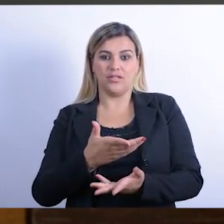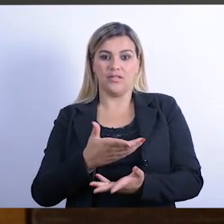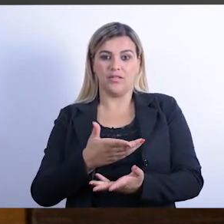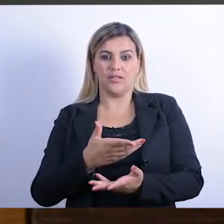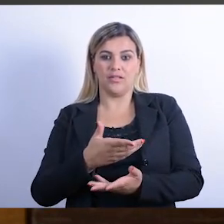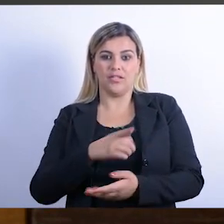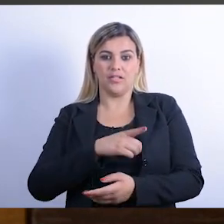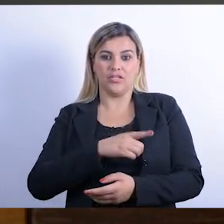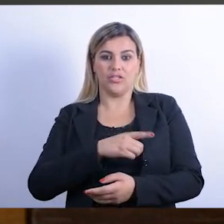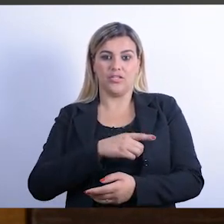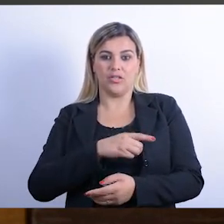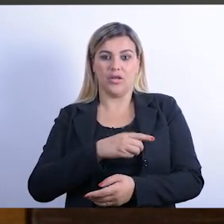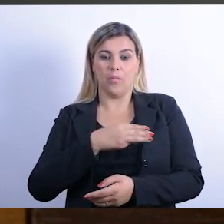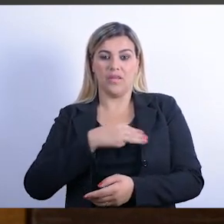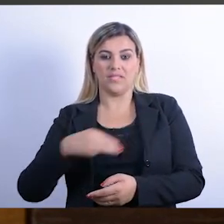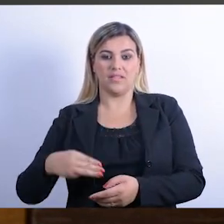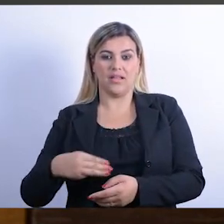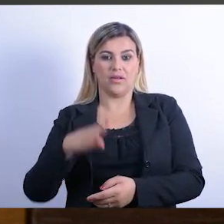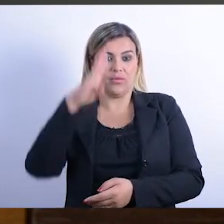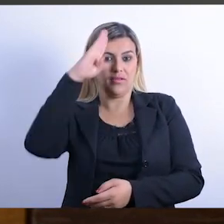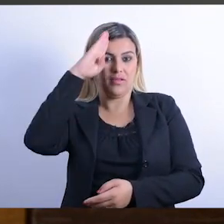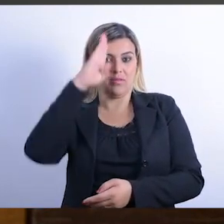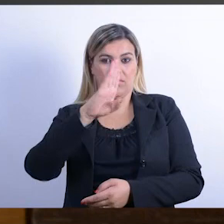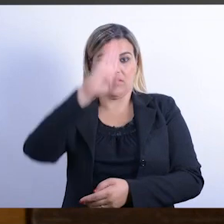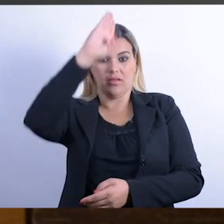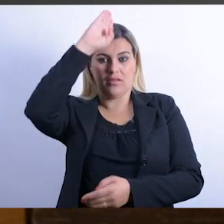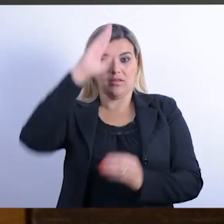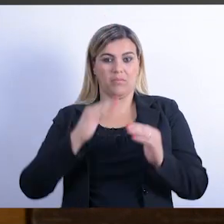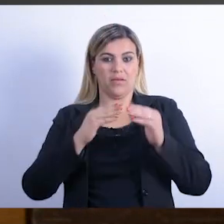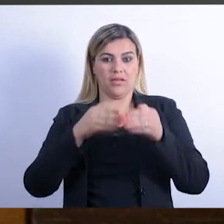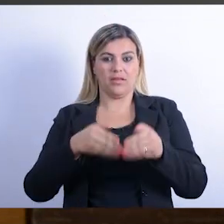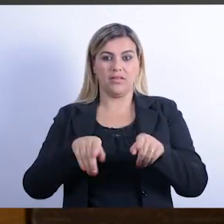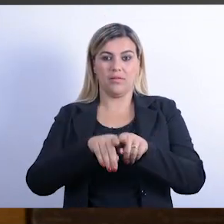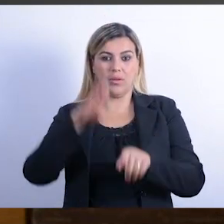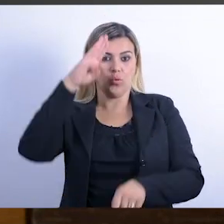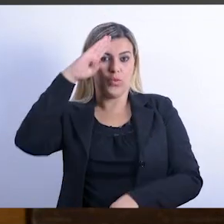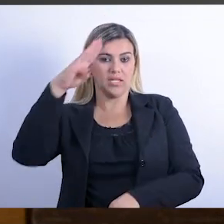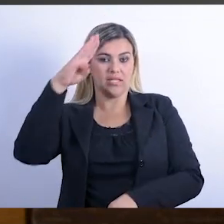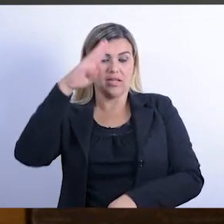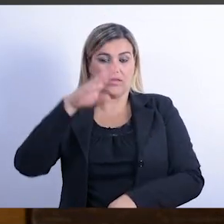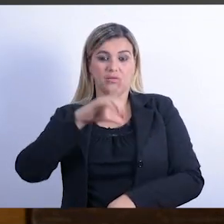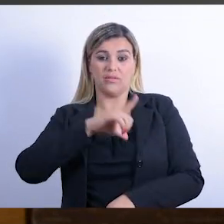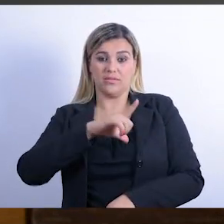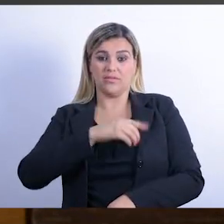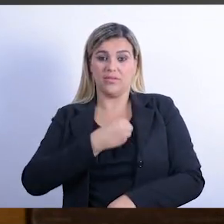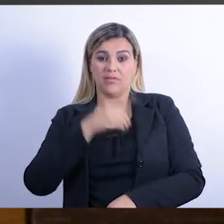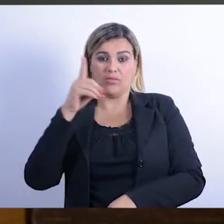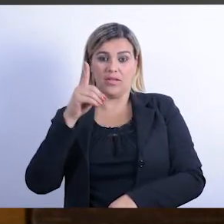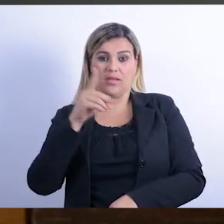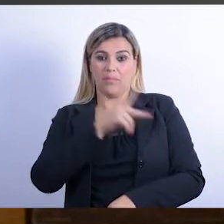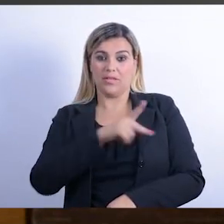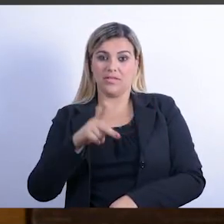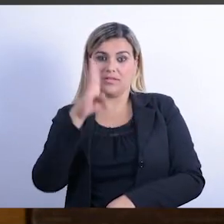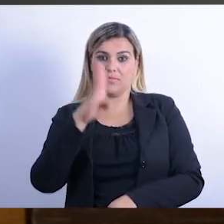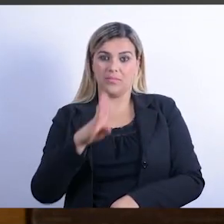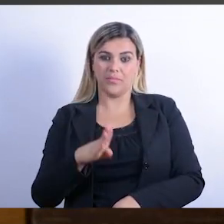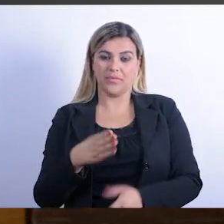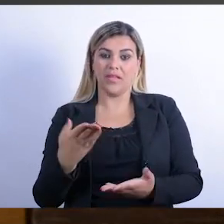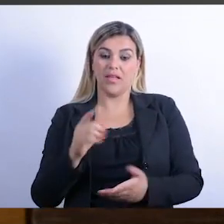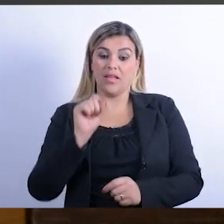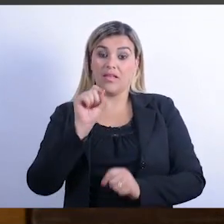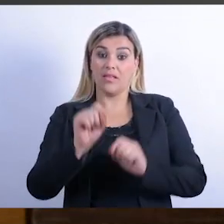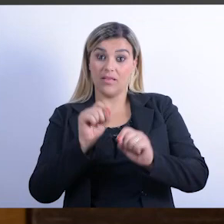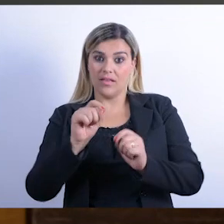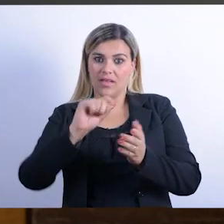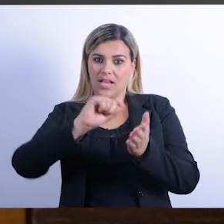daquela tríade do Ministério da Marinha, da Aeronáutica e do Exército que ocupava a presidência da República.